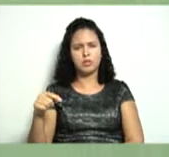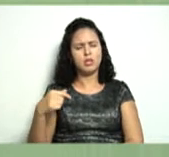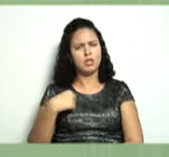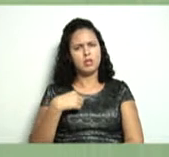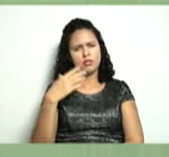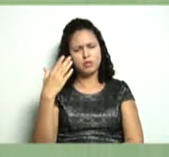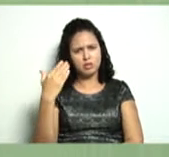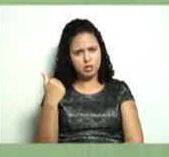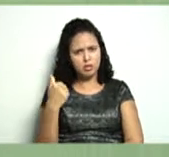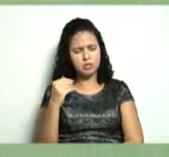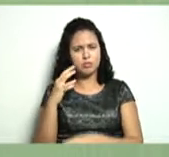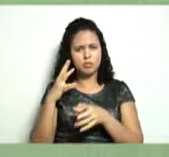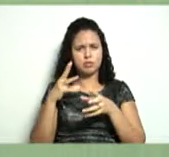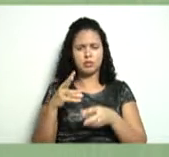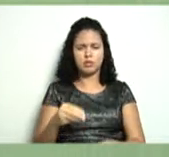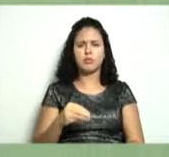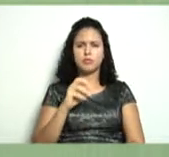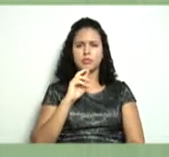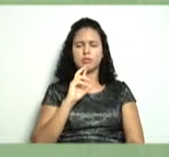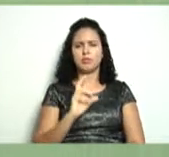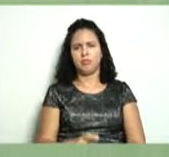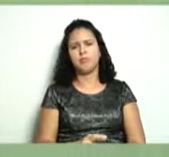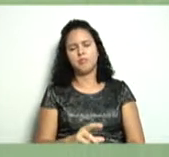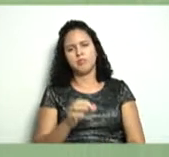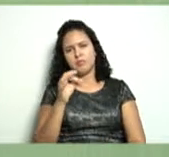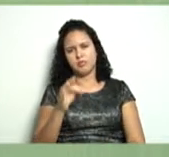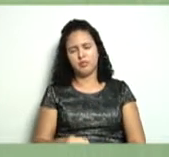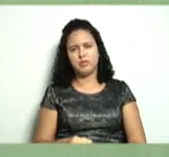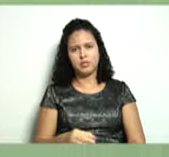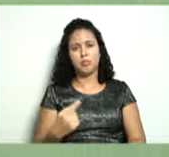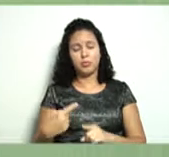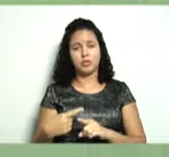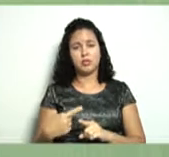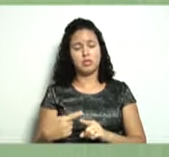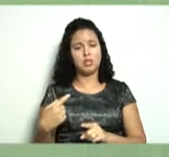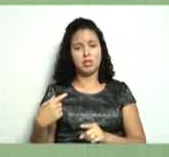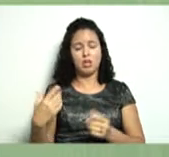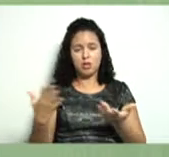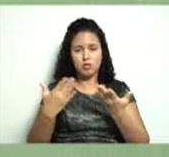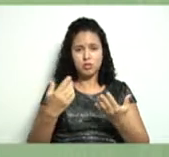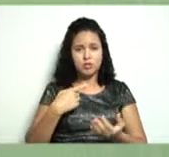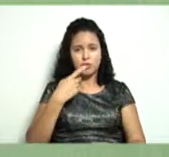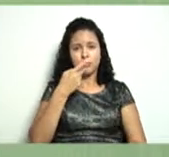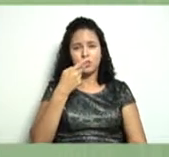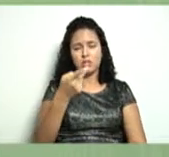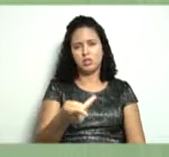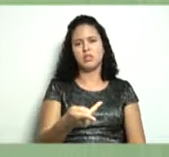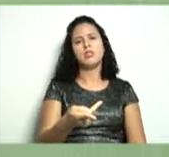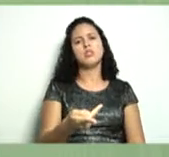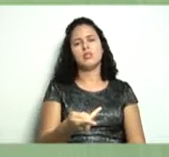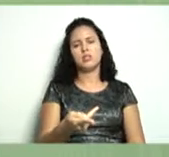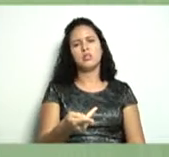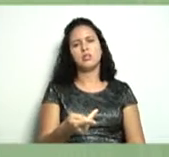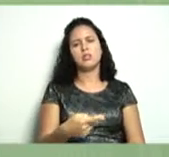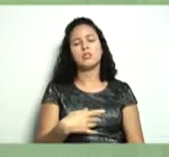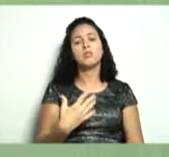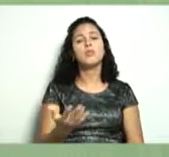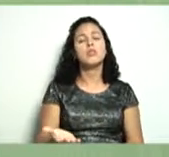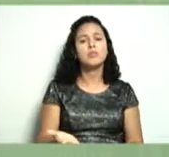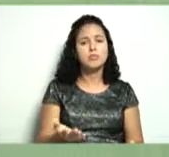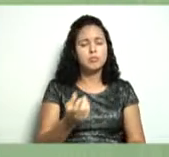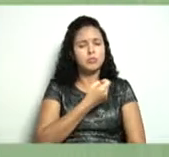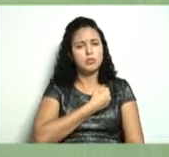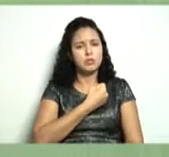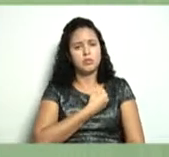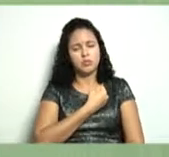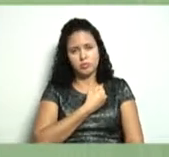que a essa questão não teve erro, porque eu acabei de falar qual era esses números mínimos aqui